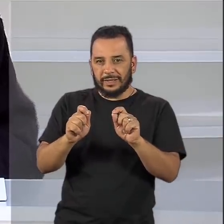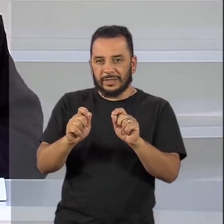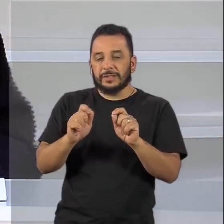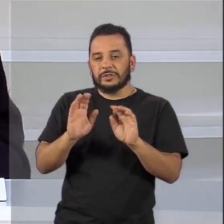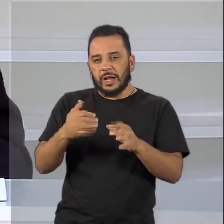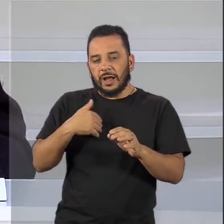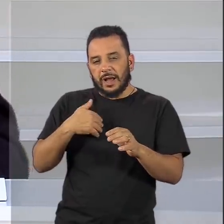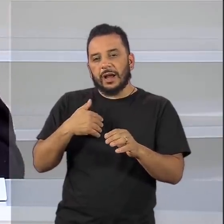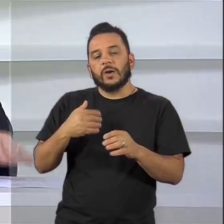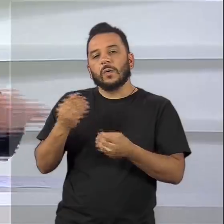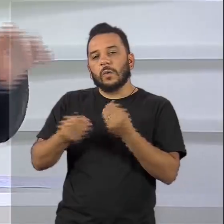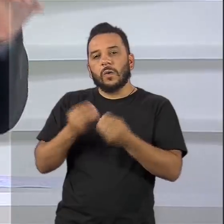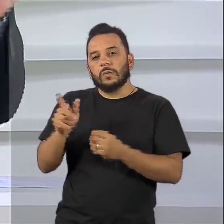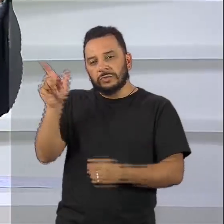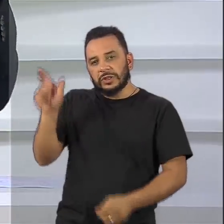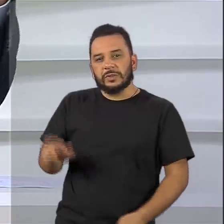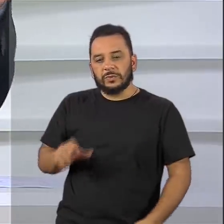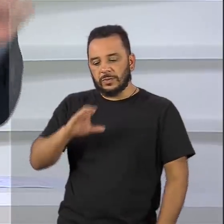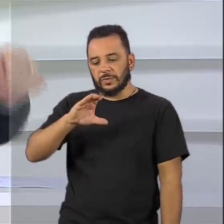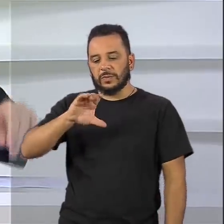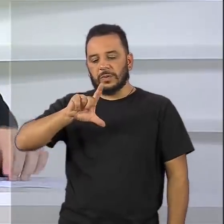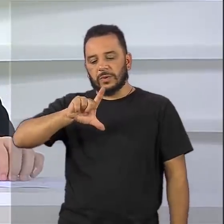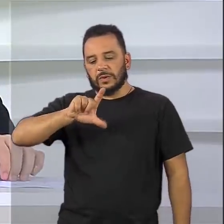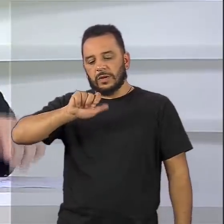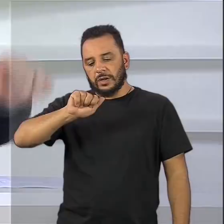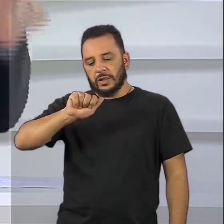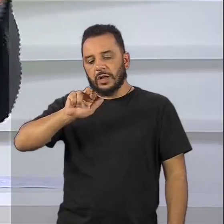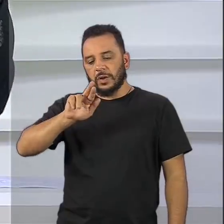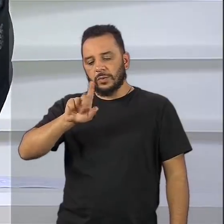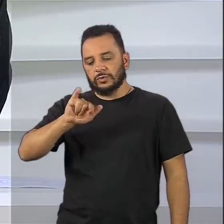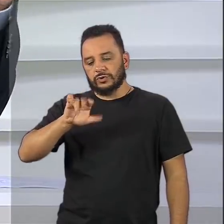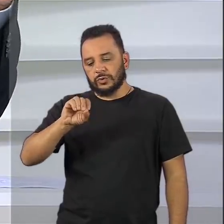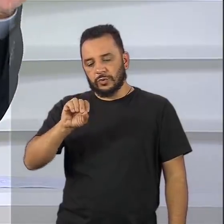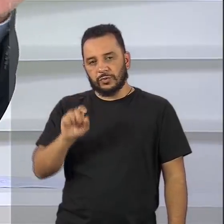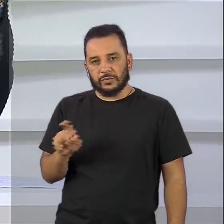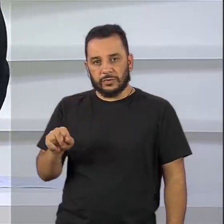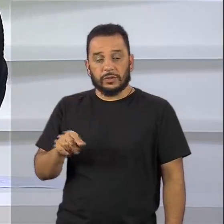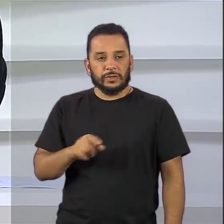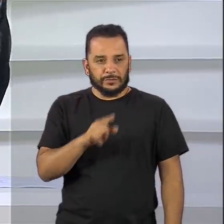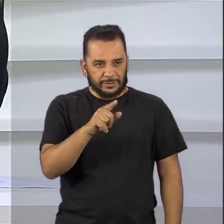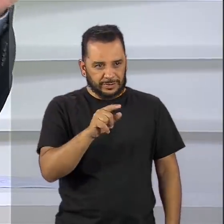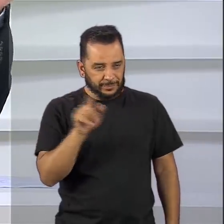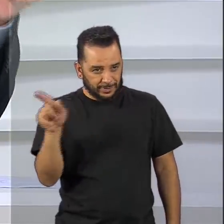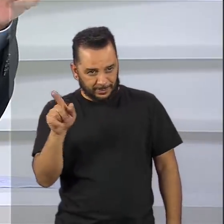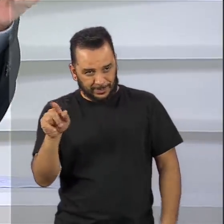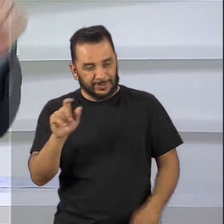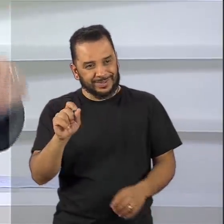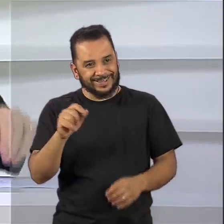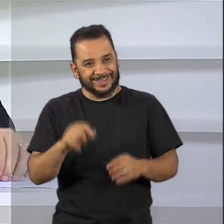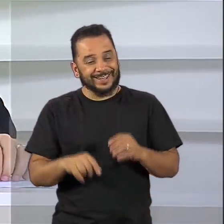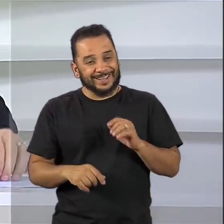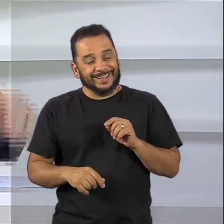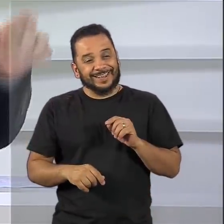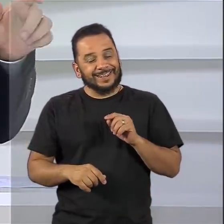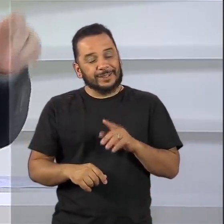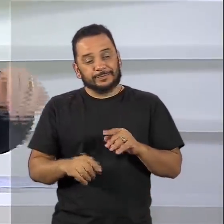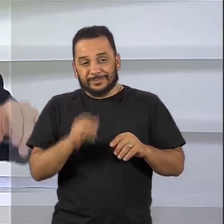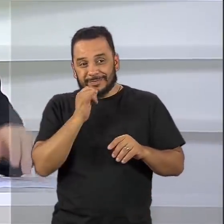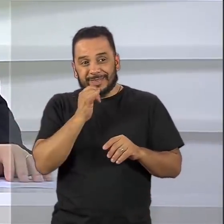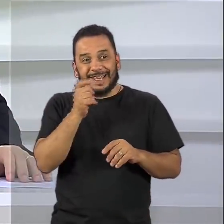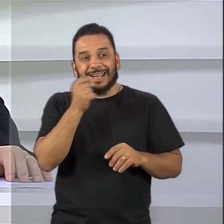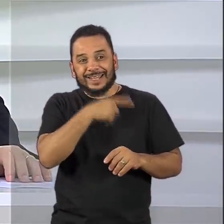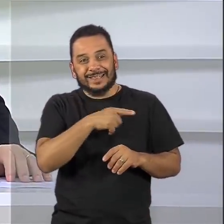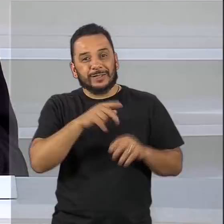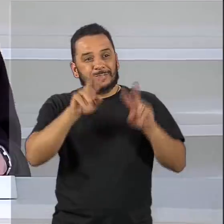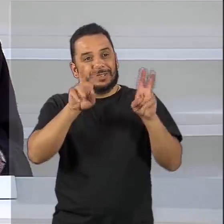Cláudio Weber Abramo. E você deu batizou, fez um títulozinho muito engraçado sobre